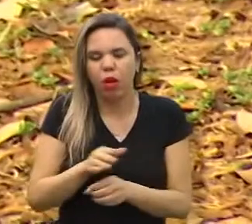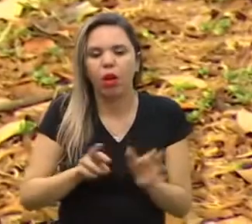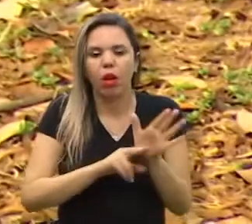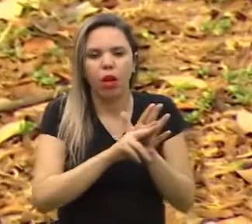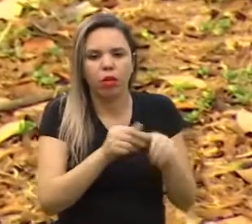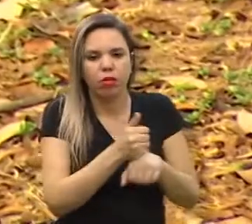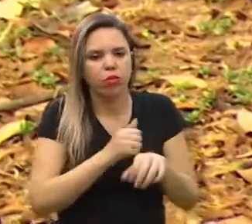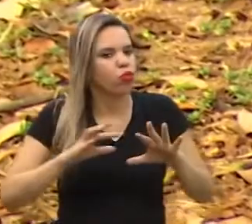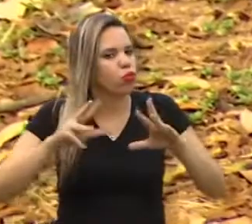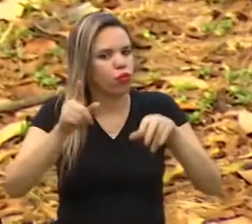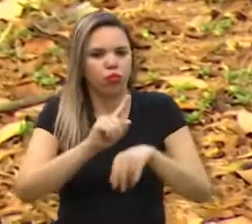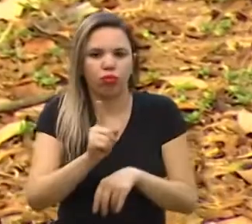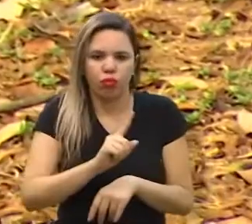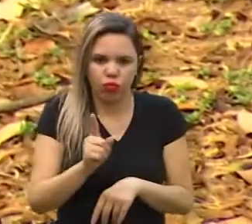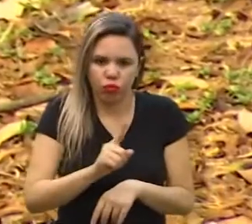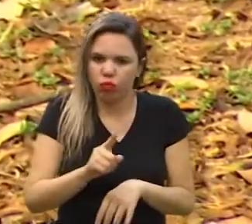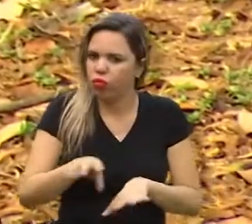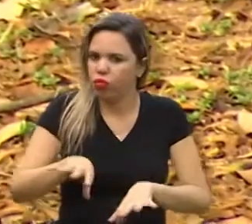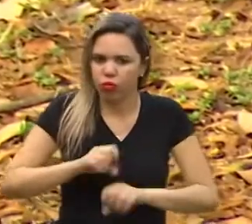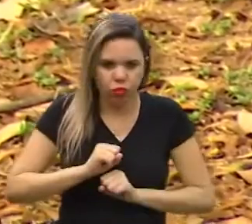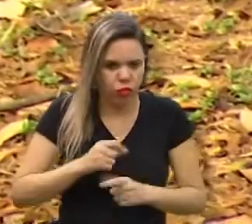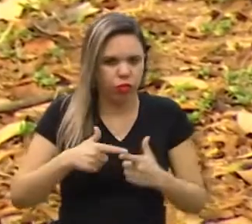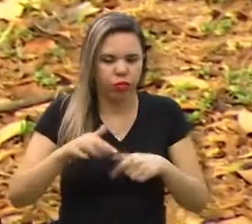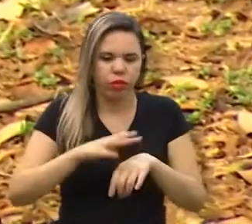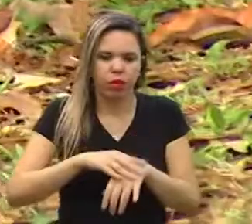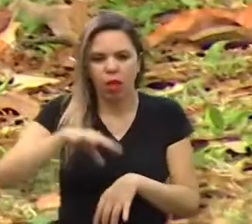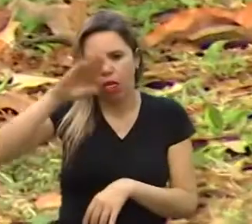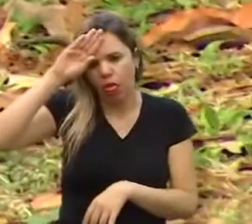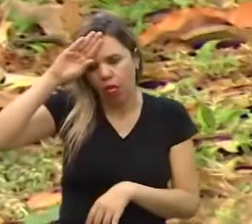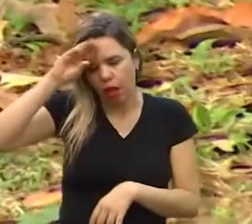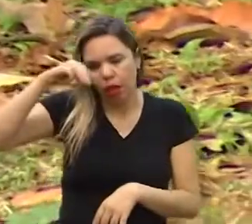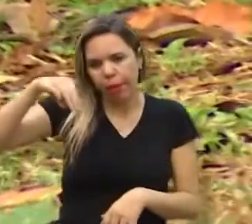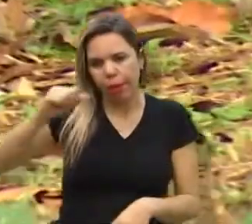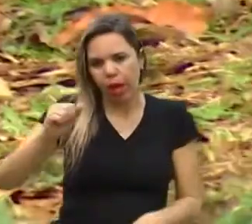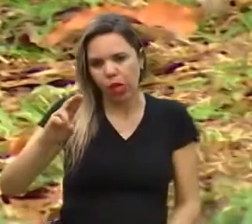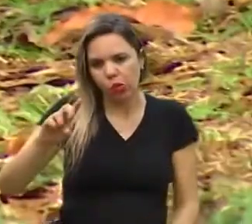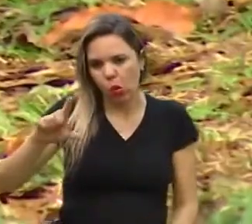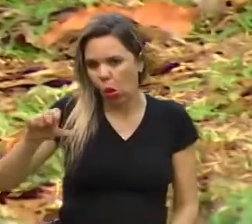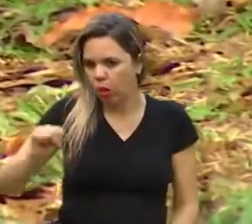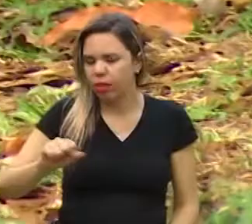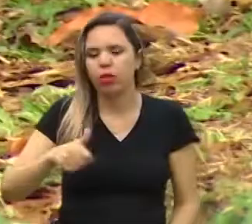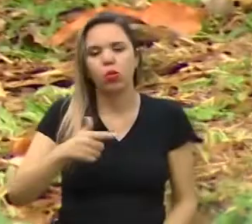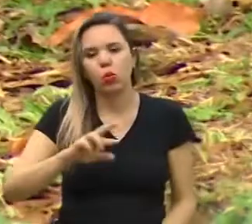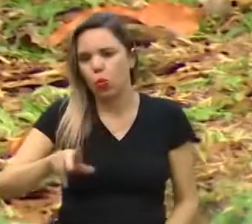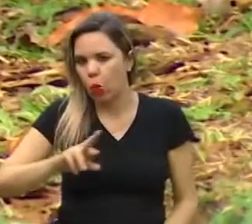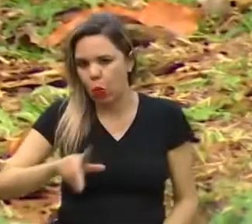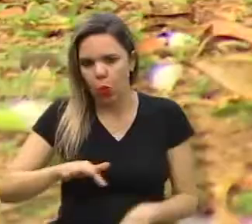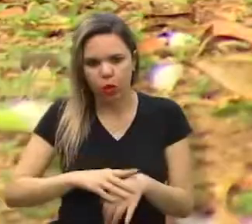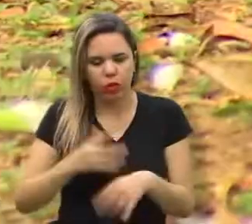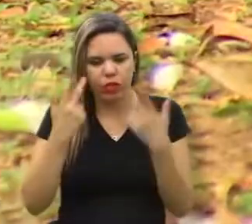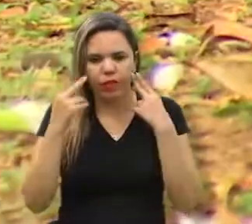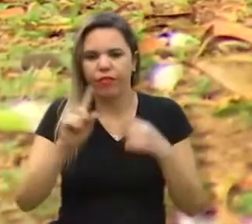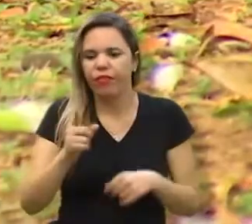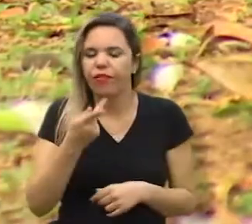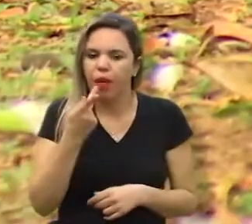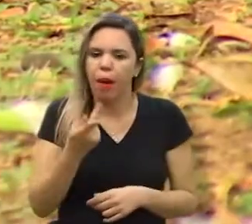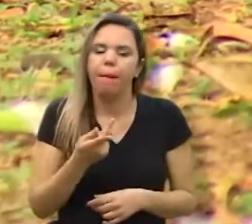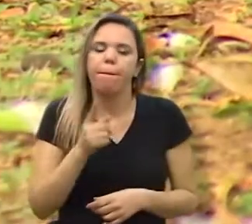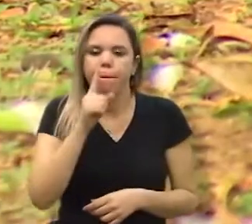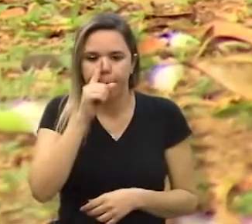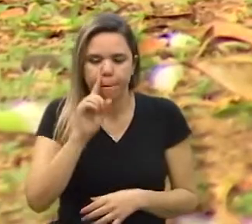bióloga, nem todos os carrapatos estão contaminados e a febre maculosa não é uma doença tão comum, mas